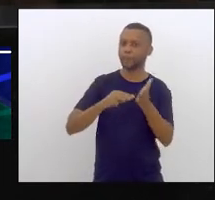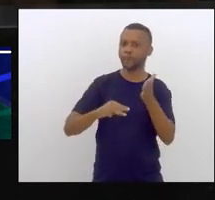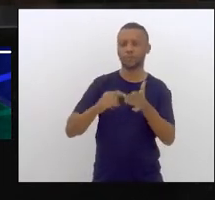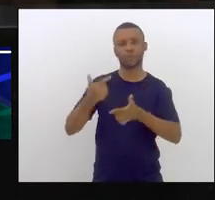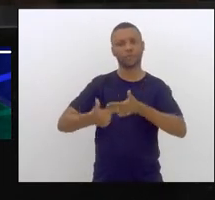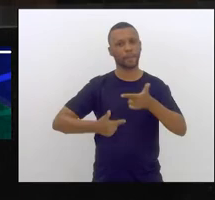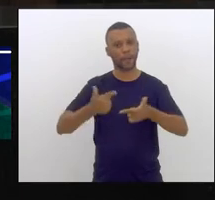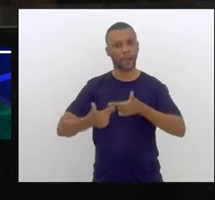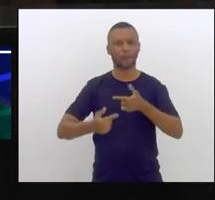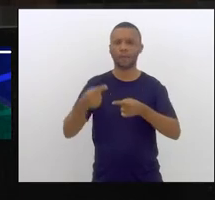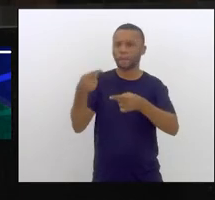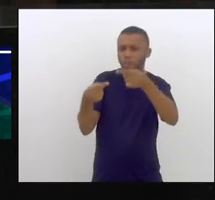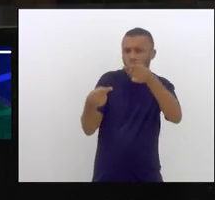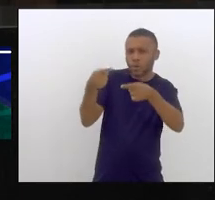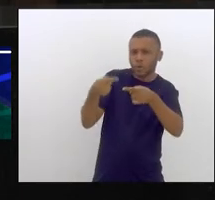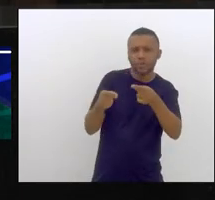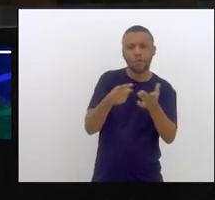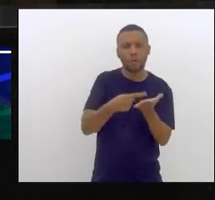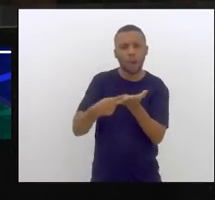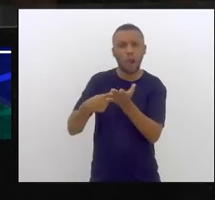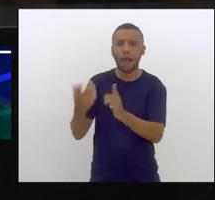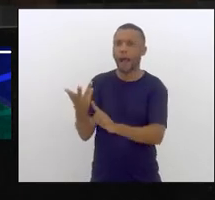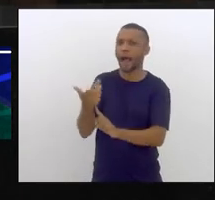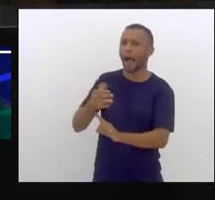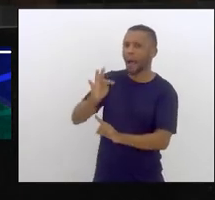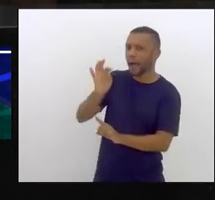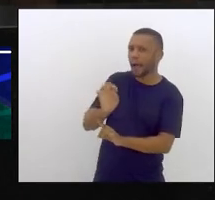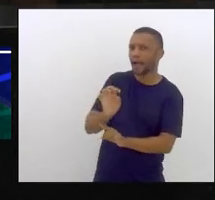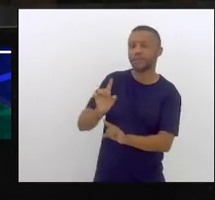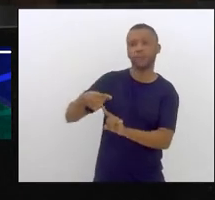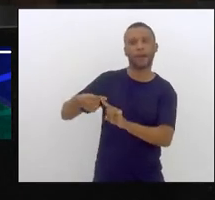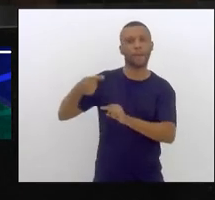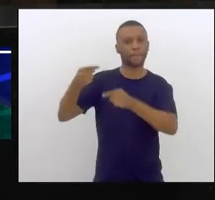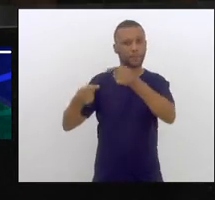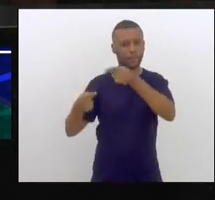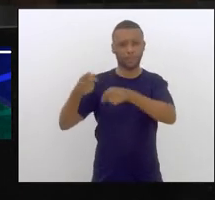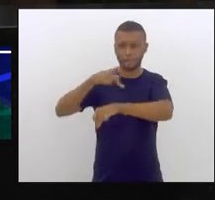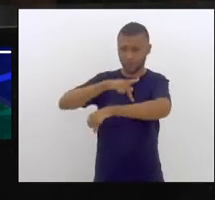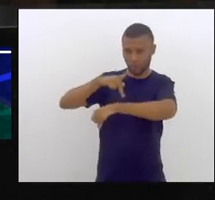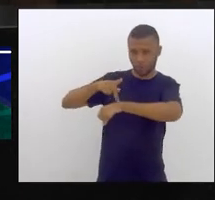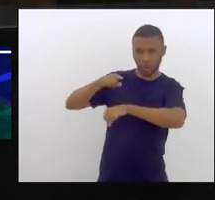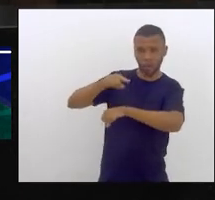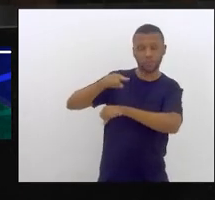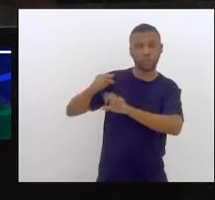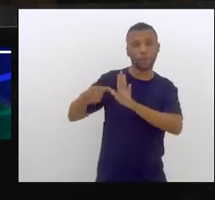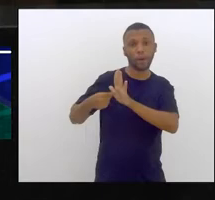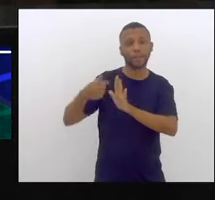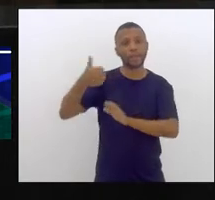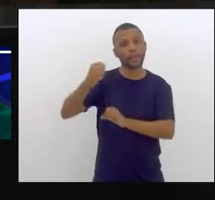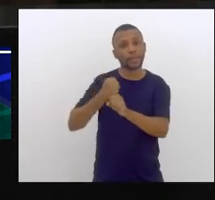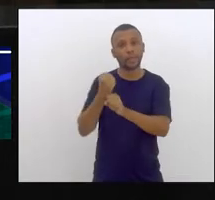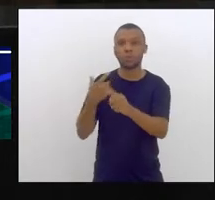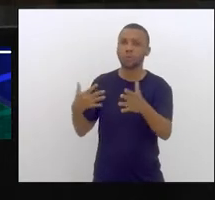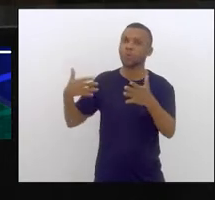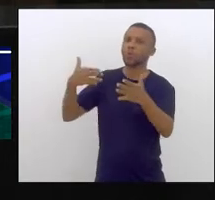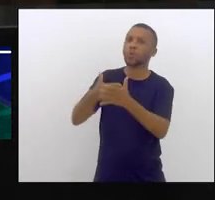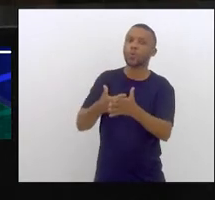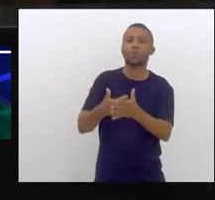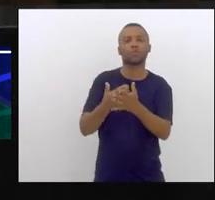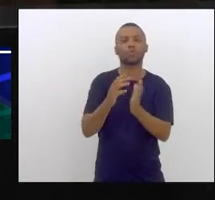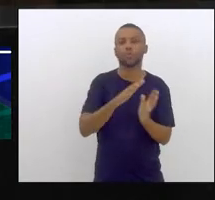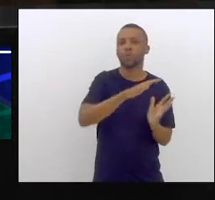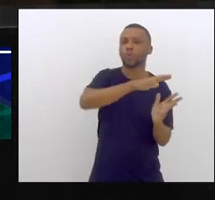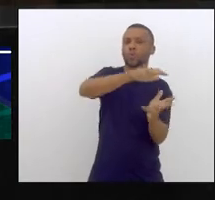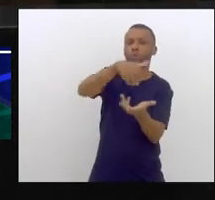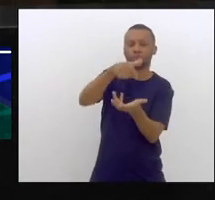trabalho político, artístico e pedagógico, que se expande há mais de 10 anos em 5 continentes